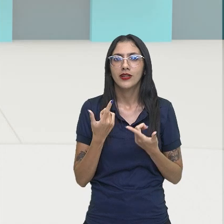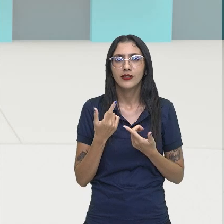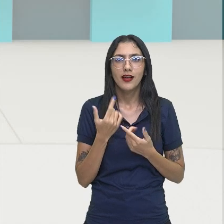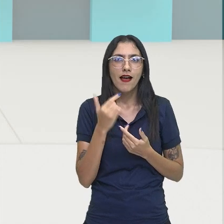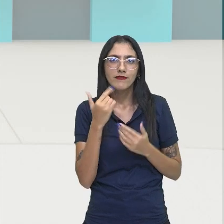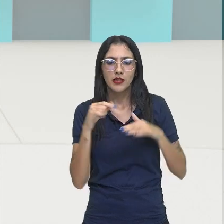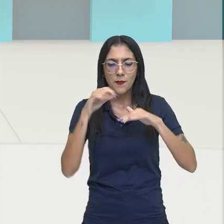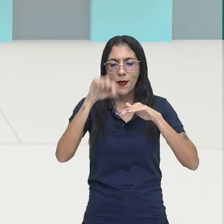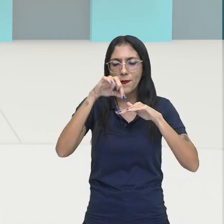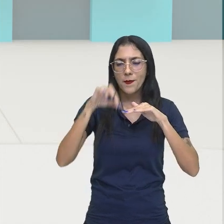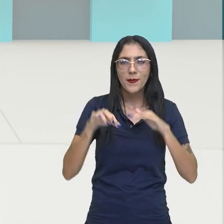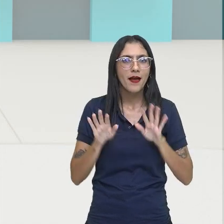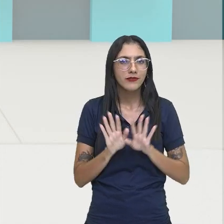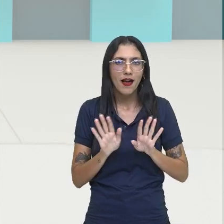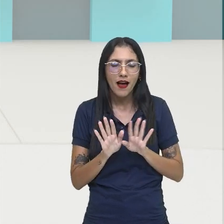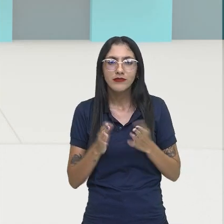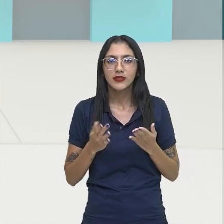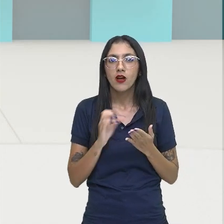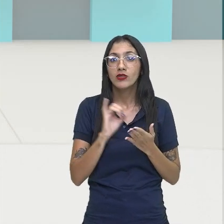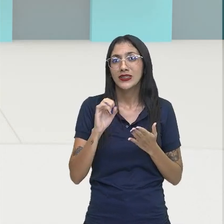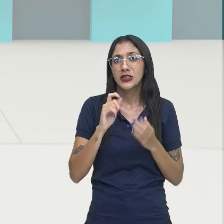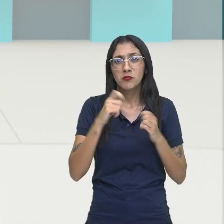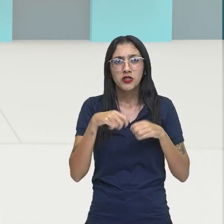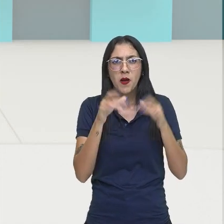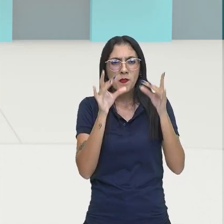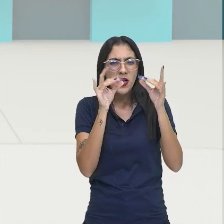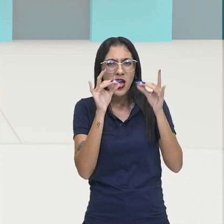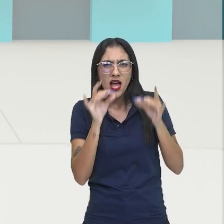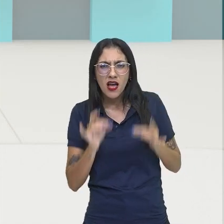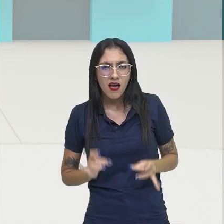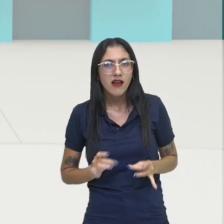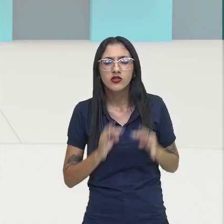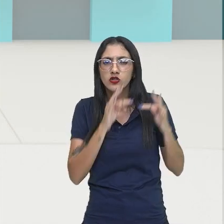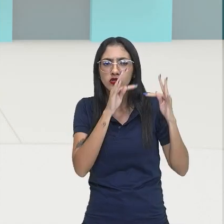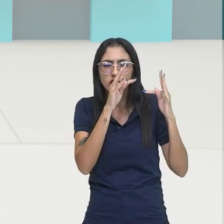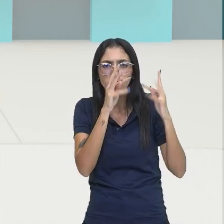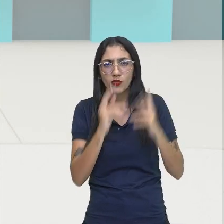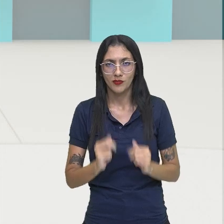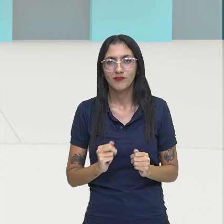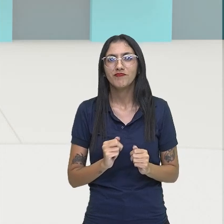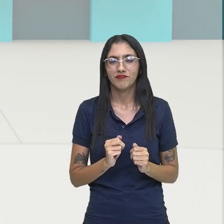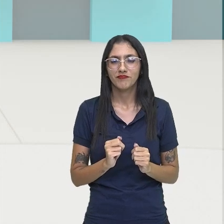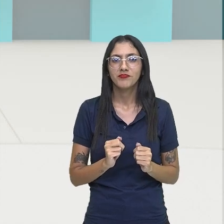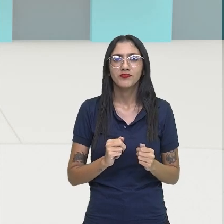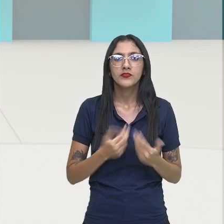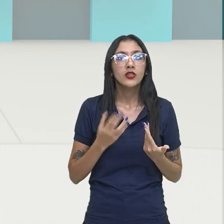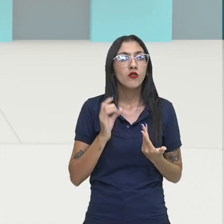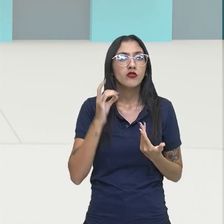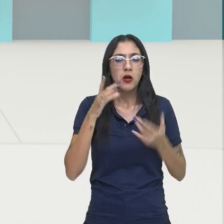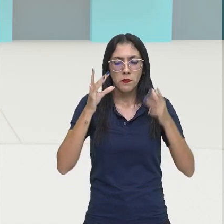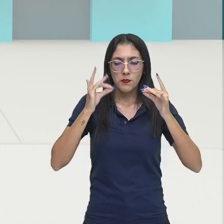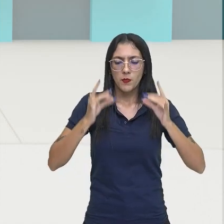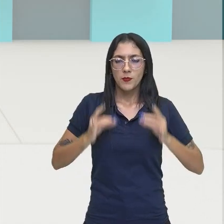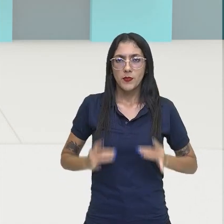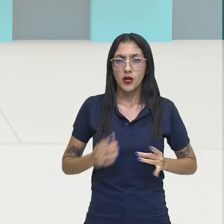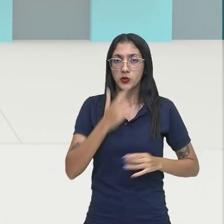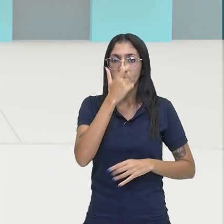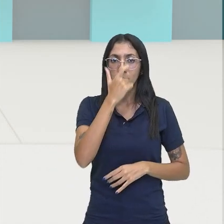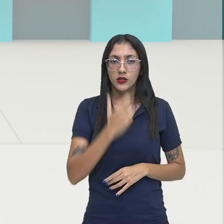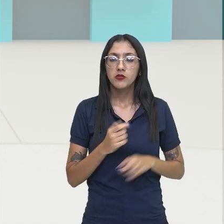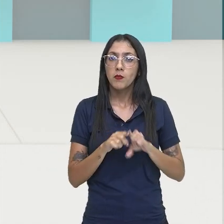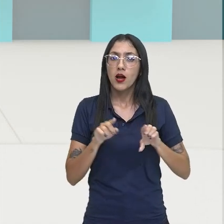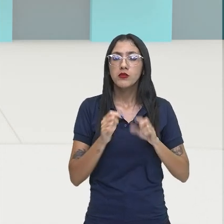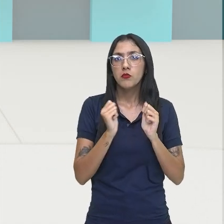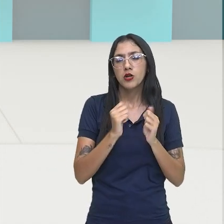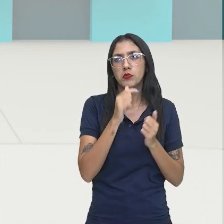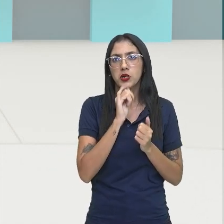unhas pintadas e assim por diante, se eu quisesse fazer uma descrição detalhada como está aí. Eu estou fazendo descrição de uma pessoa, mas eu posso fazer